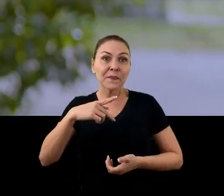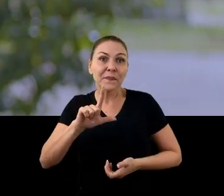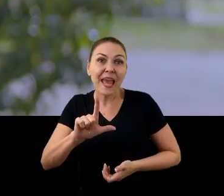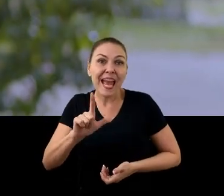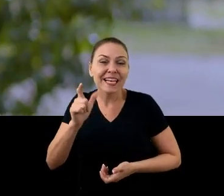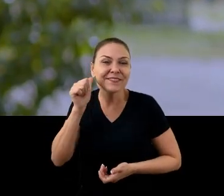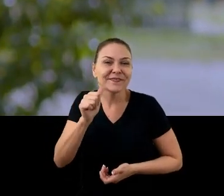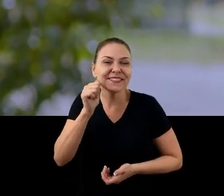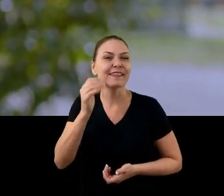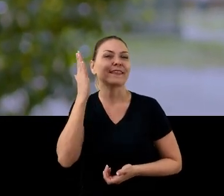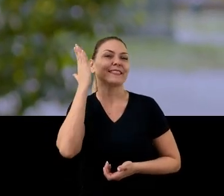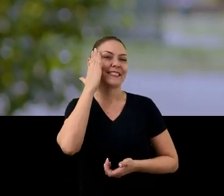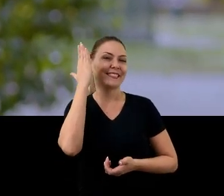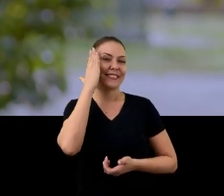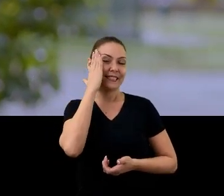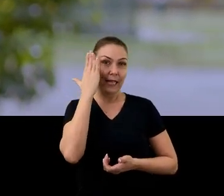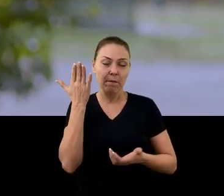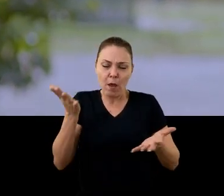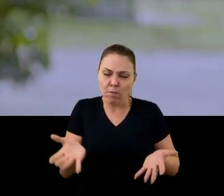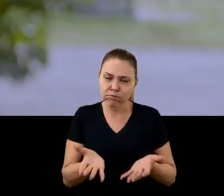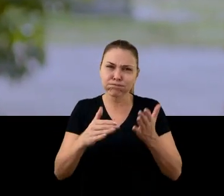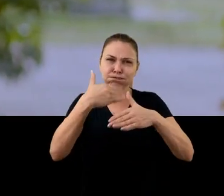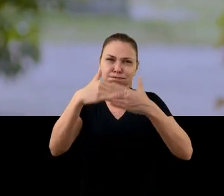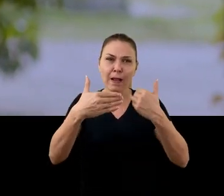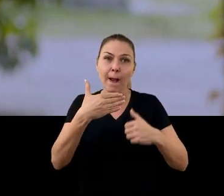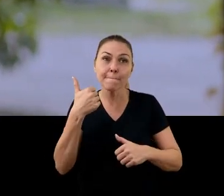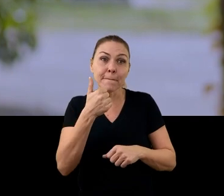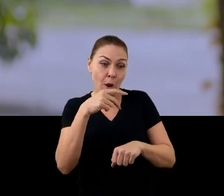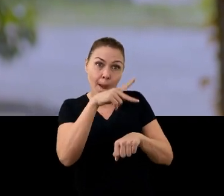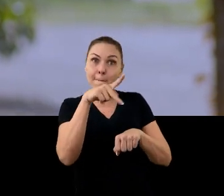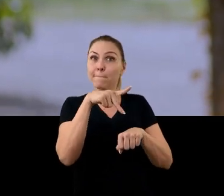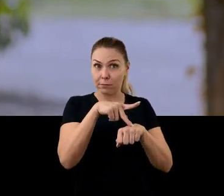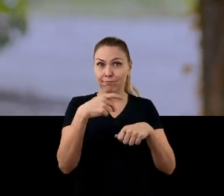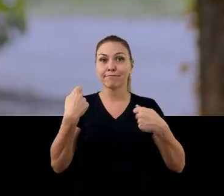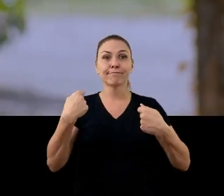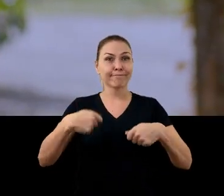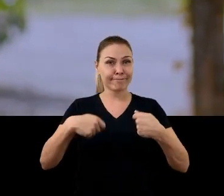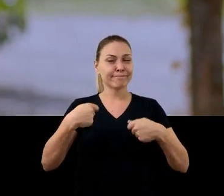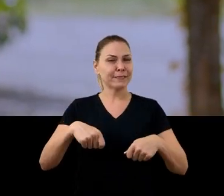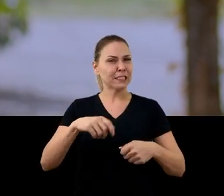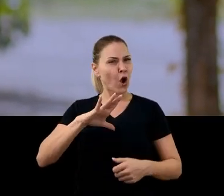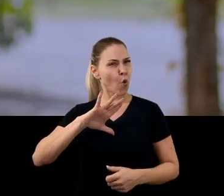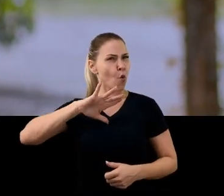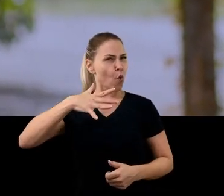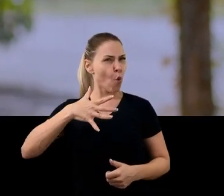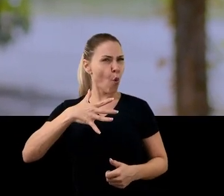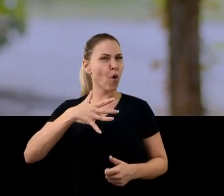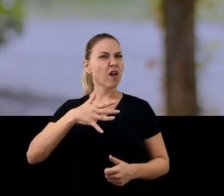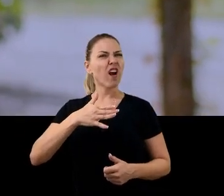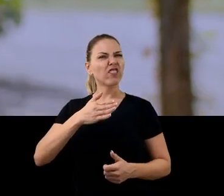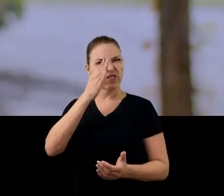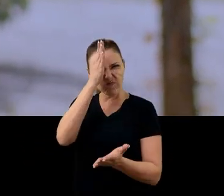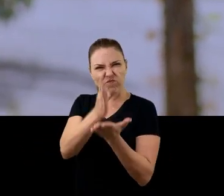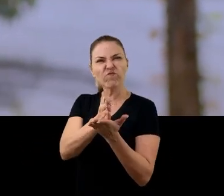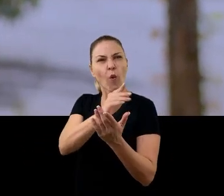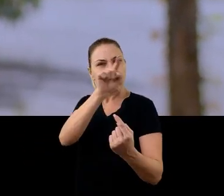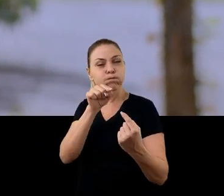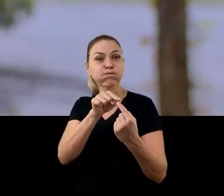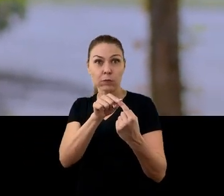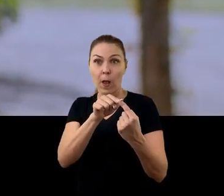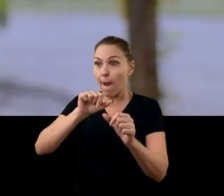O PL Mulher sabe que para promover avanços no país é preciso ter coragem e